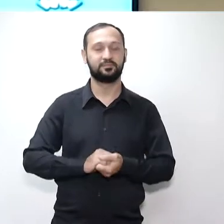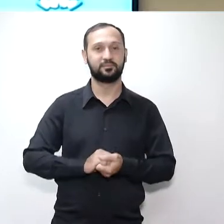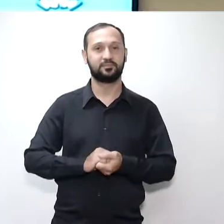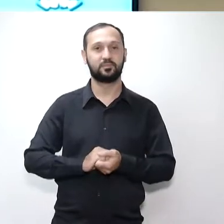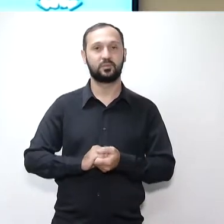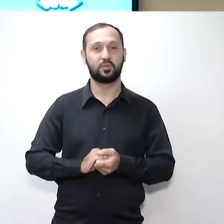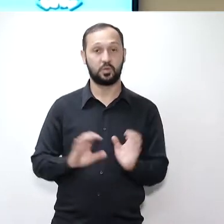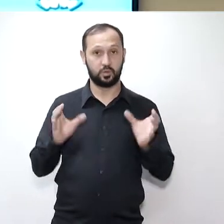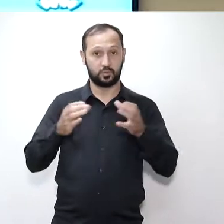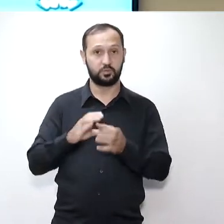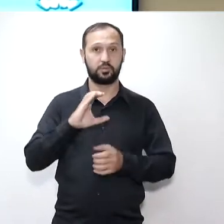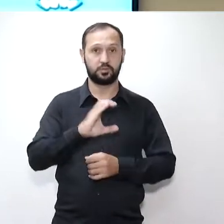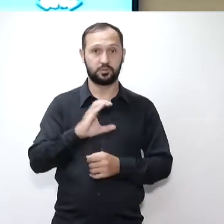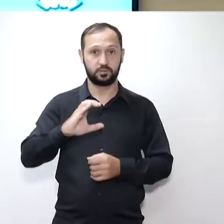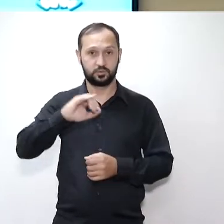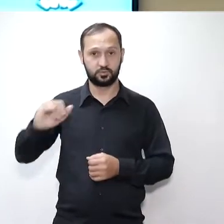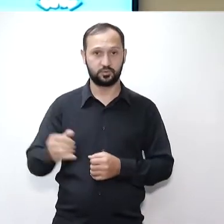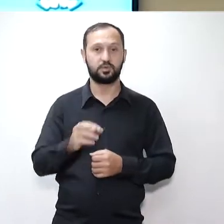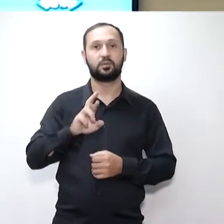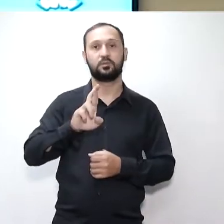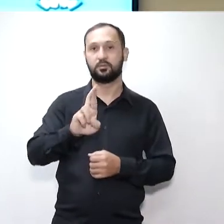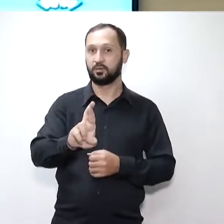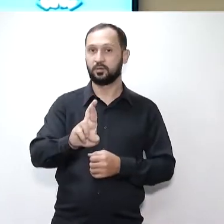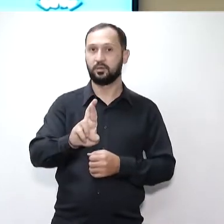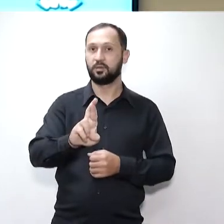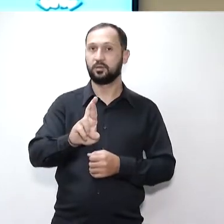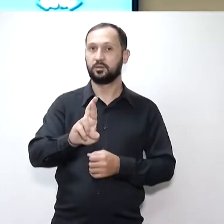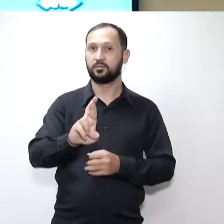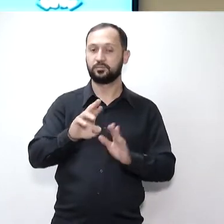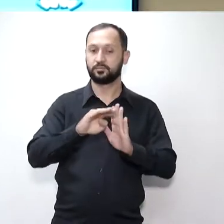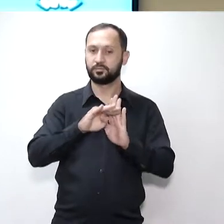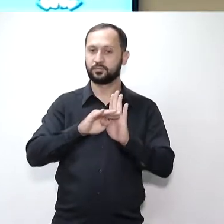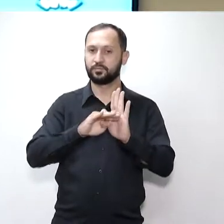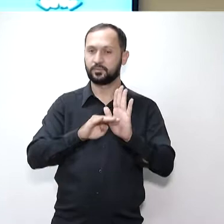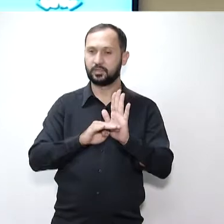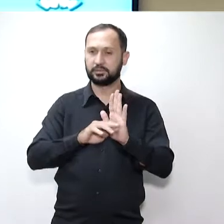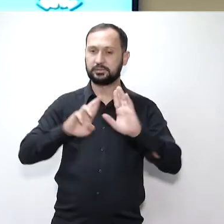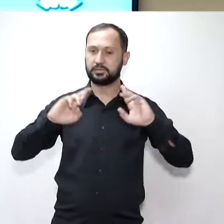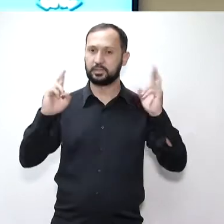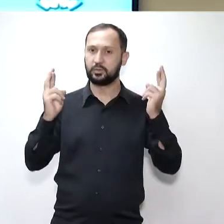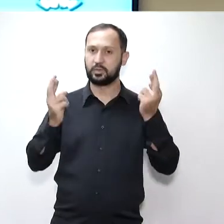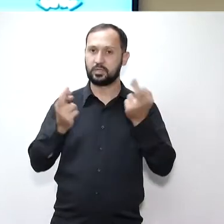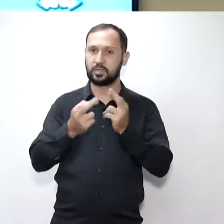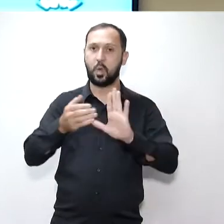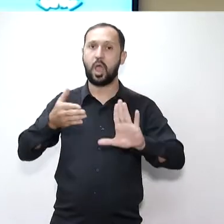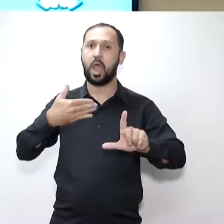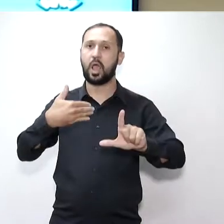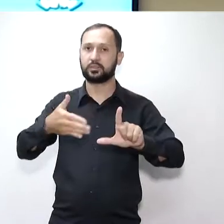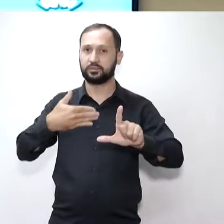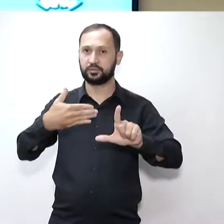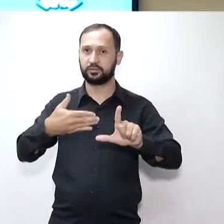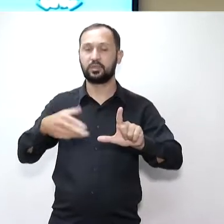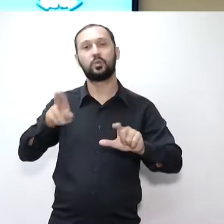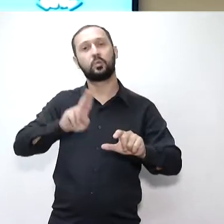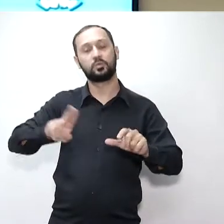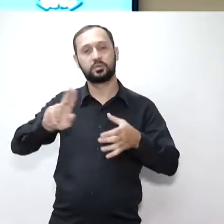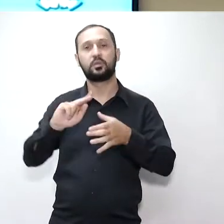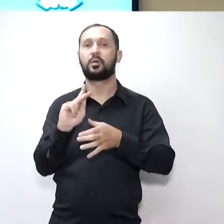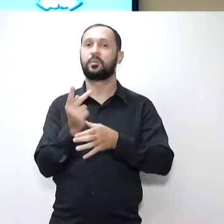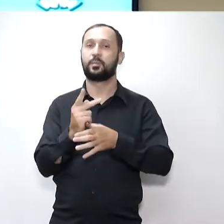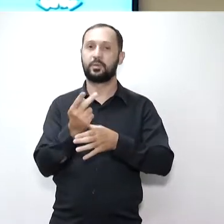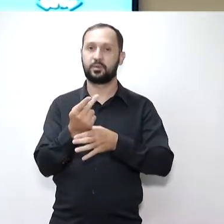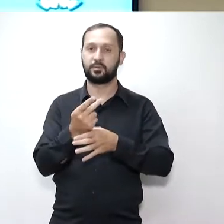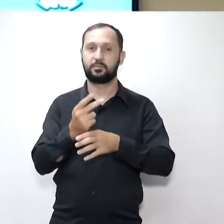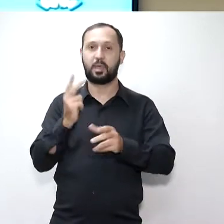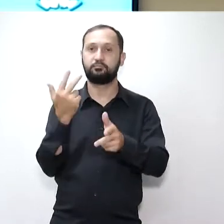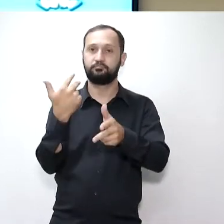Olá! A Comissão de Constituição, Justiça e Redação fez mais uma reunião remota com a